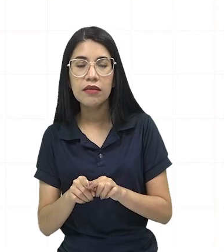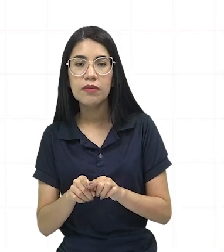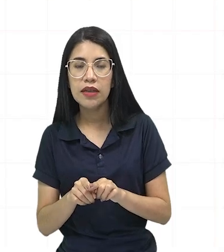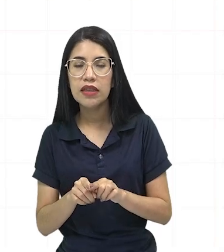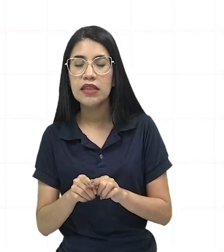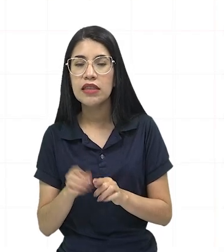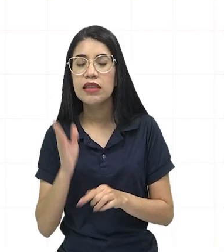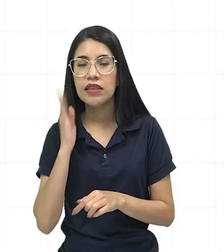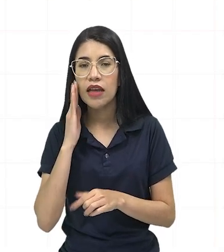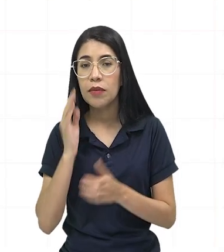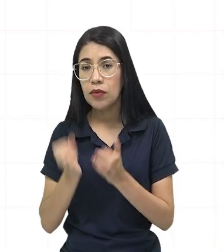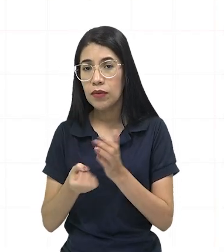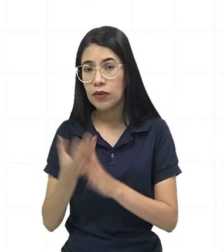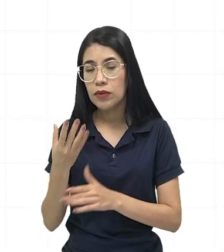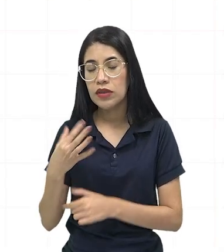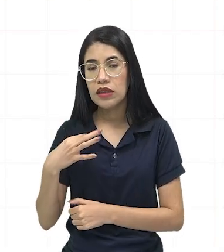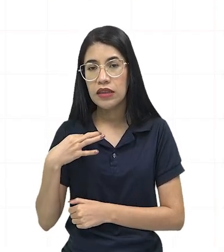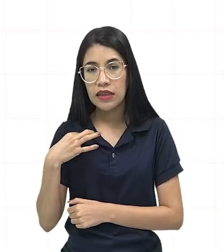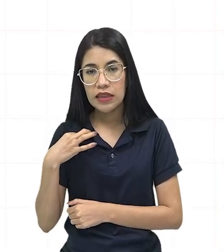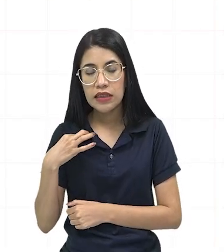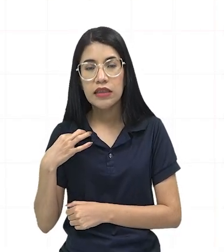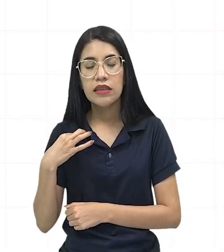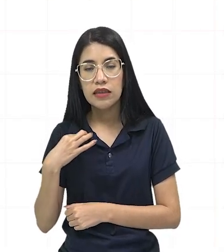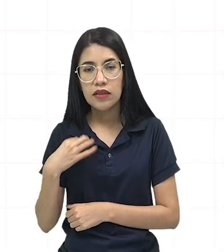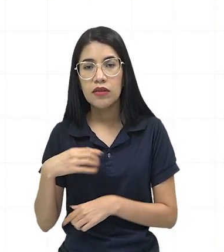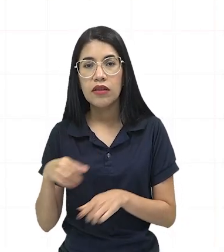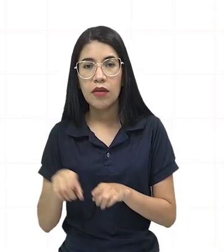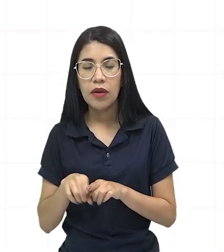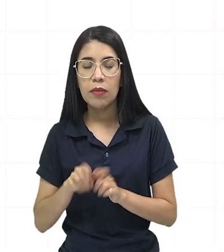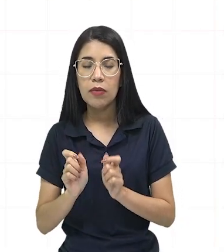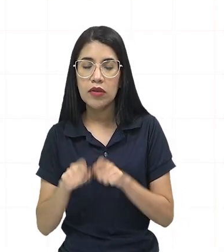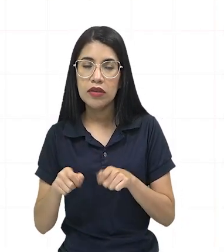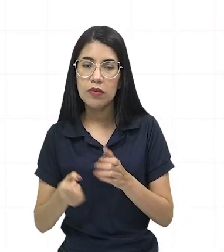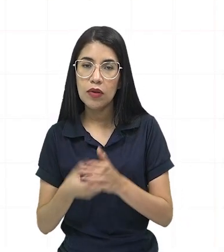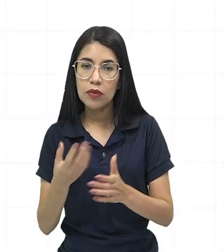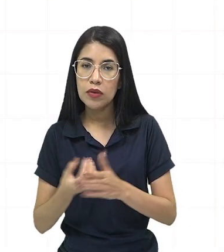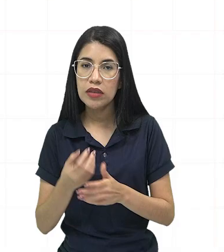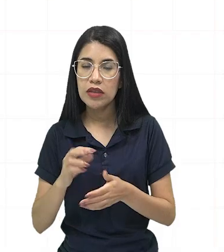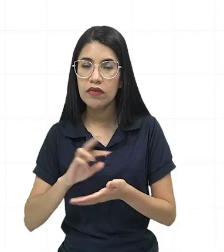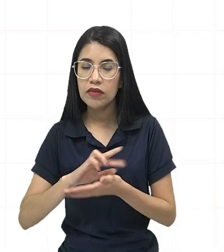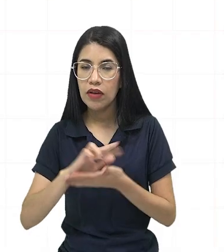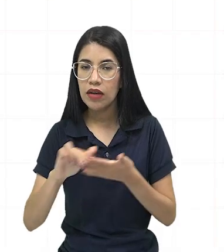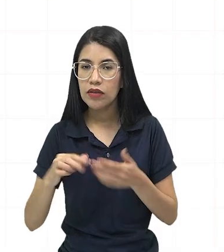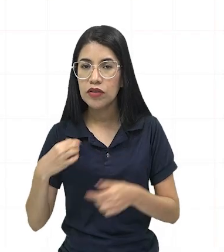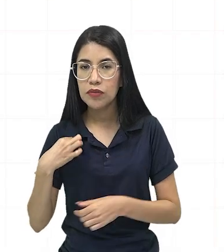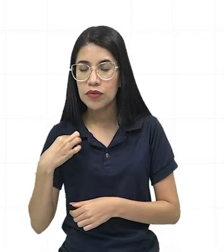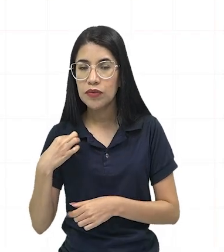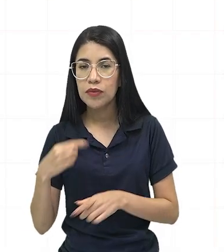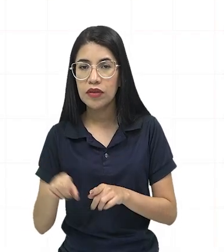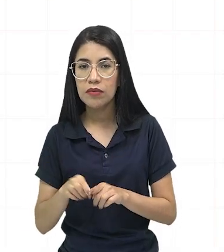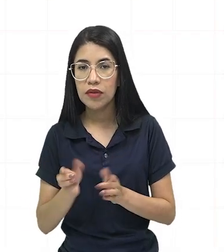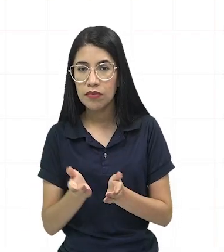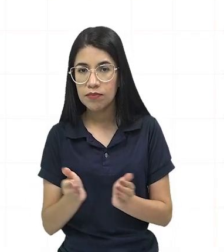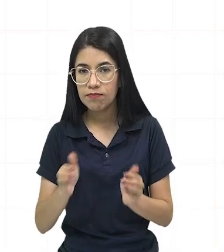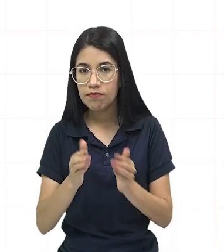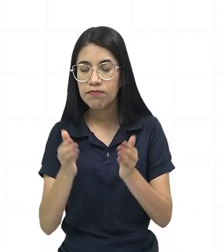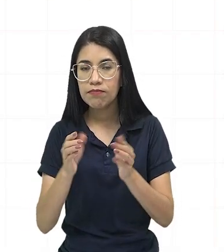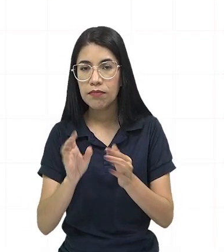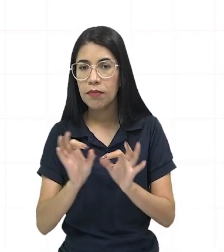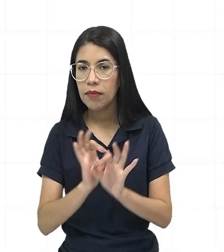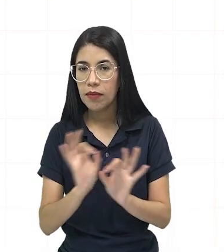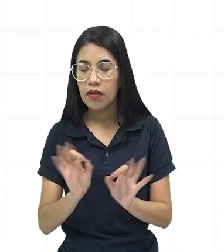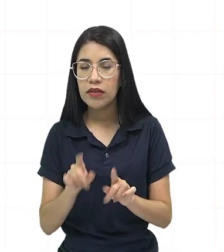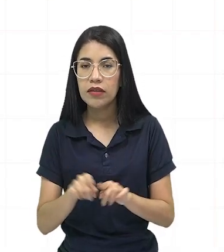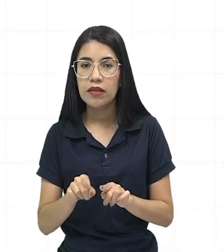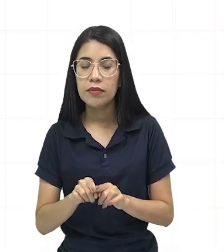sabiam fazer tecidos de algodão para vestimentas e também com uma cerâmica bem desenvolvida. Certo? Por